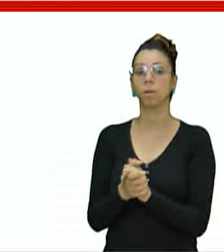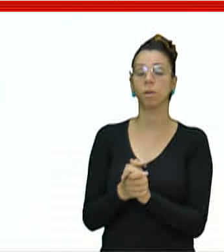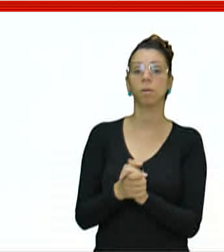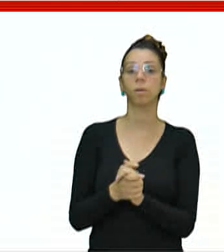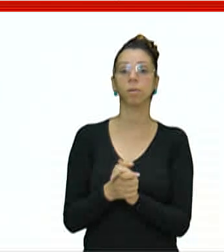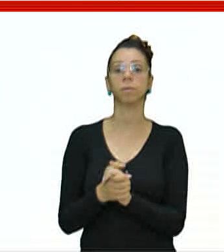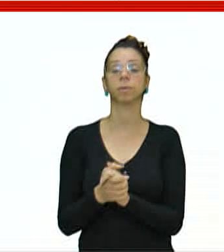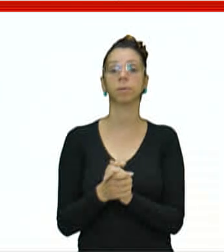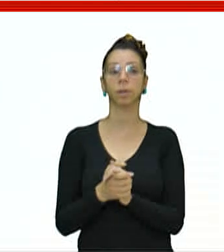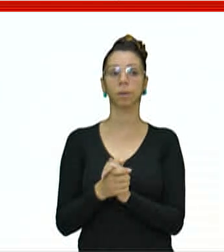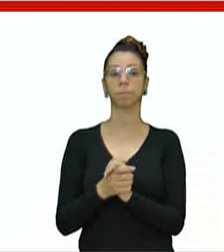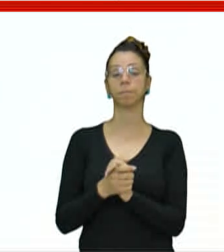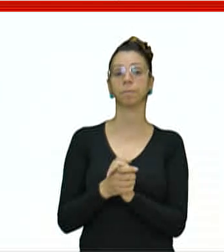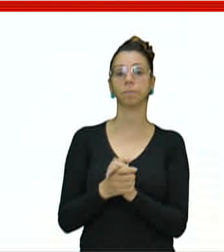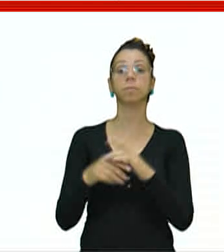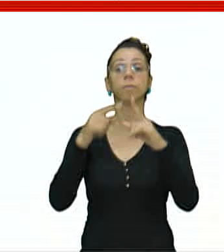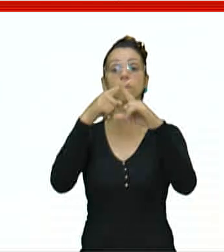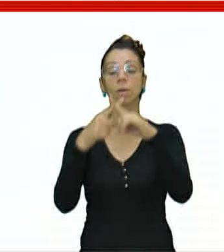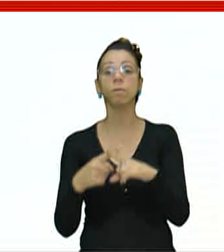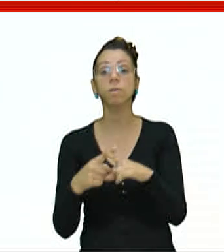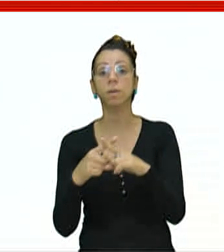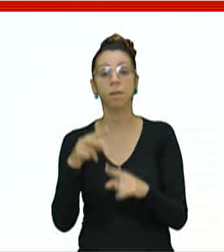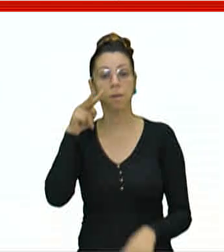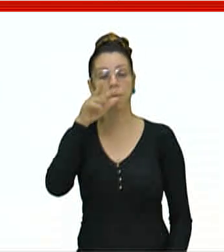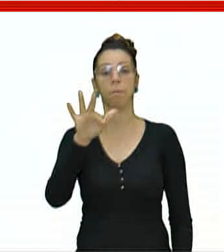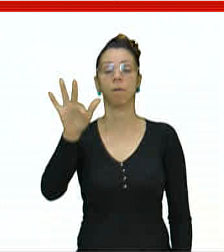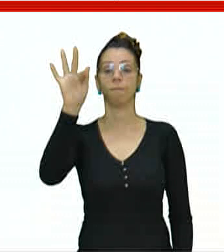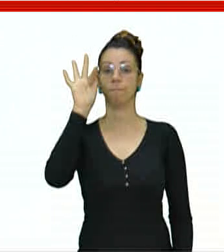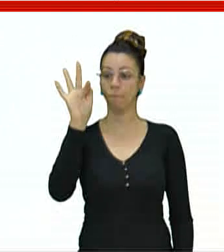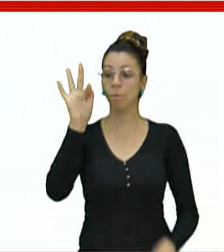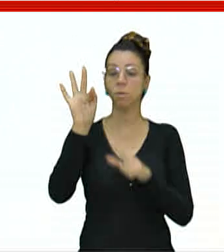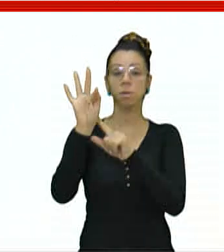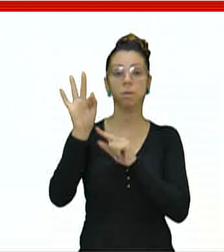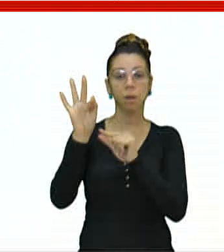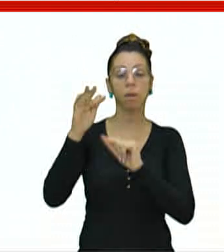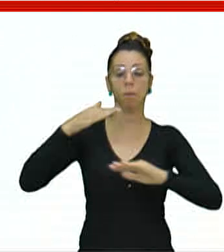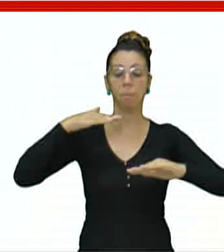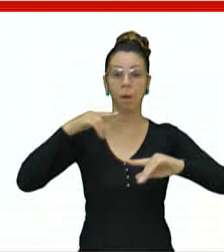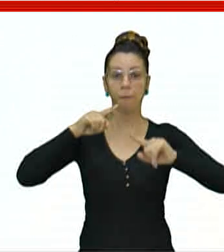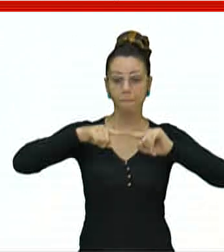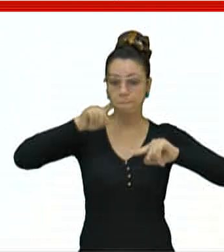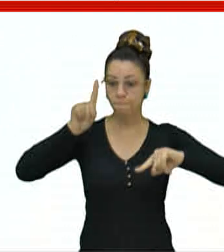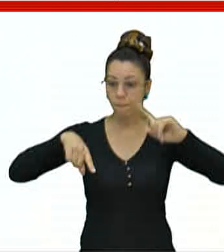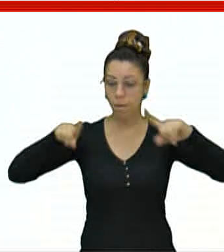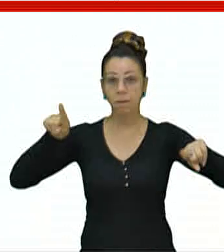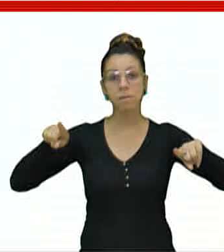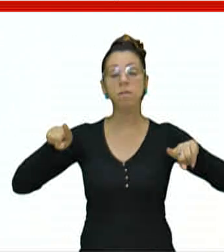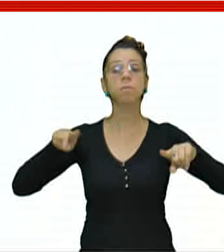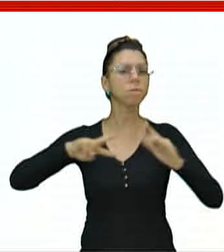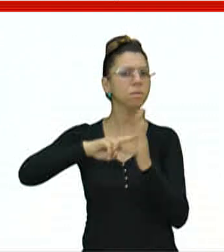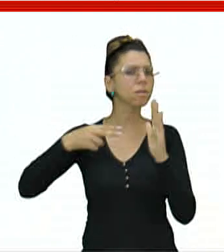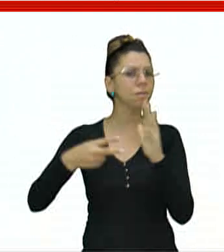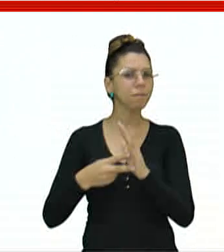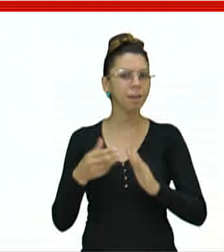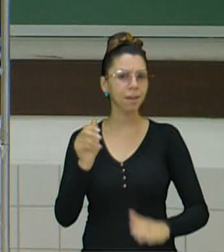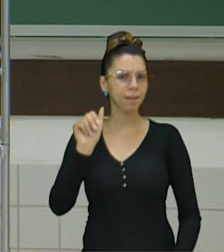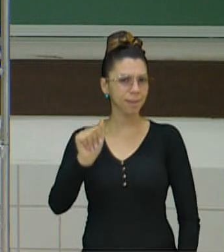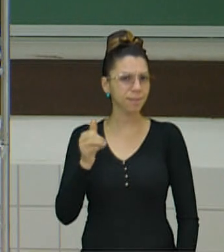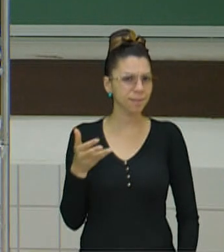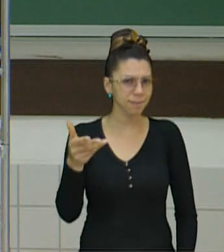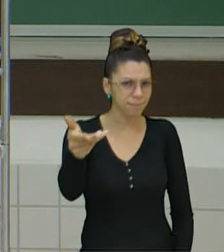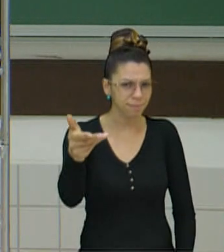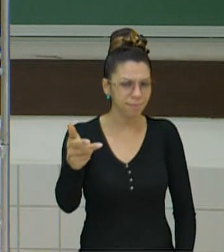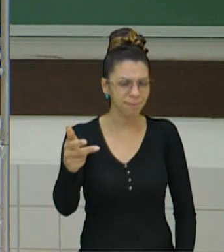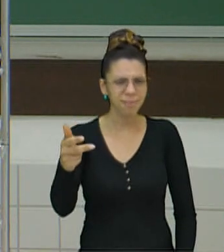ela provoca variação na quantidade de movimento, ou seja, uma aceleração. E lembre-se que eu falei para vocês sobre o que é